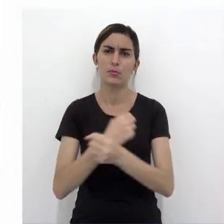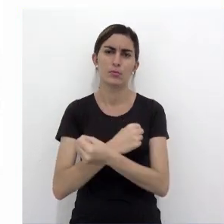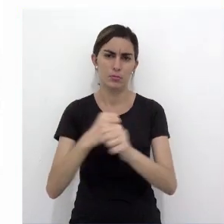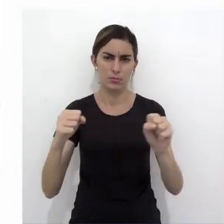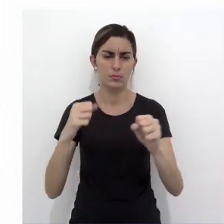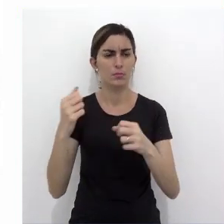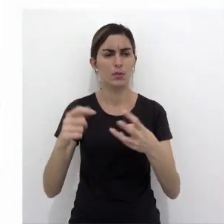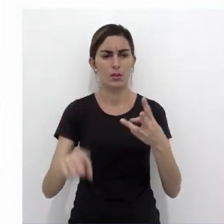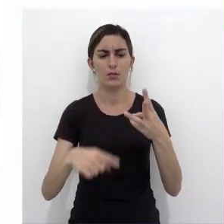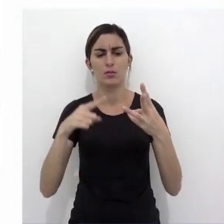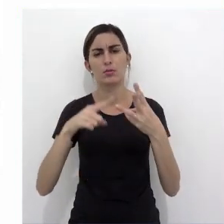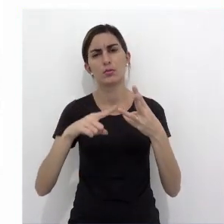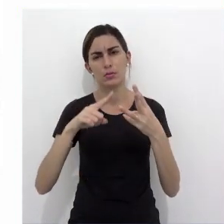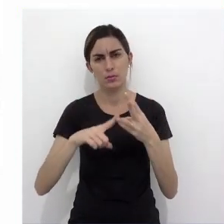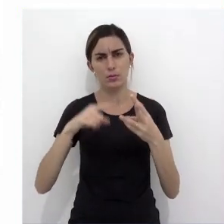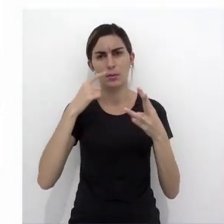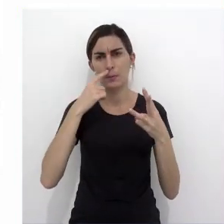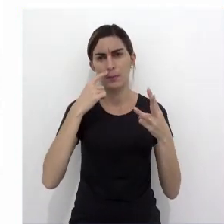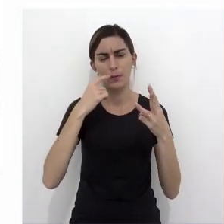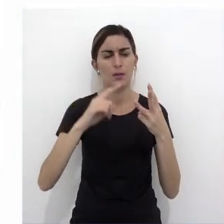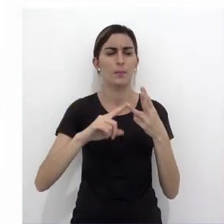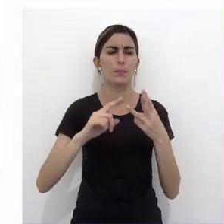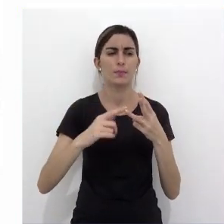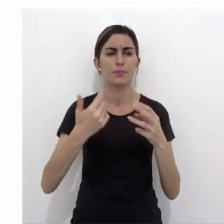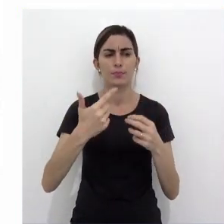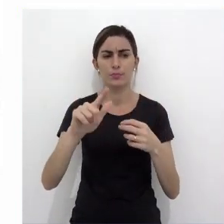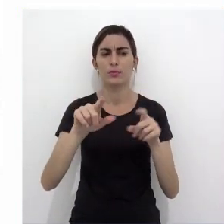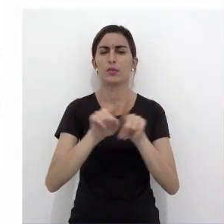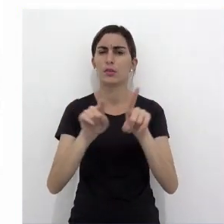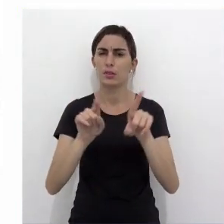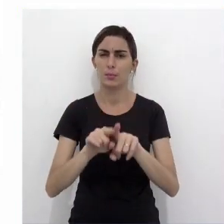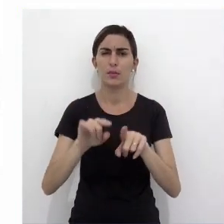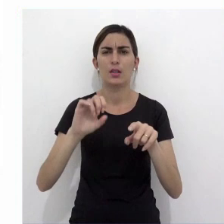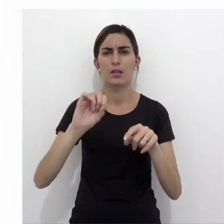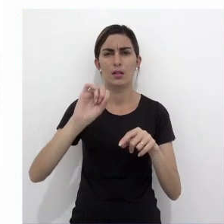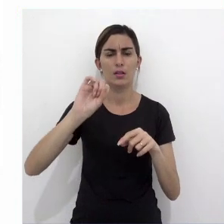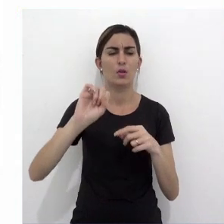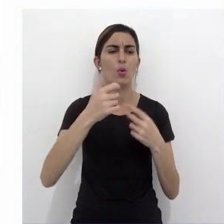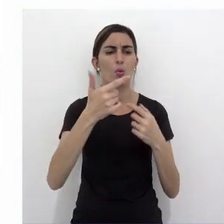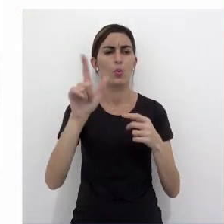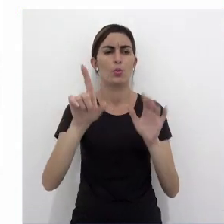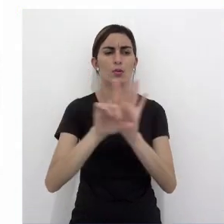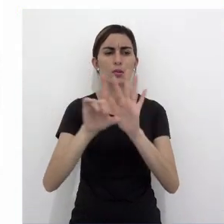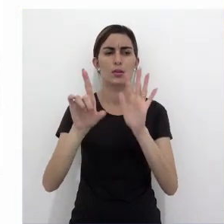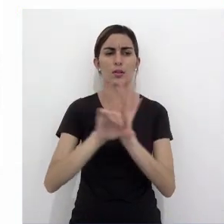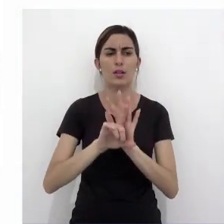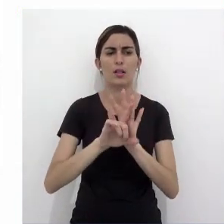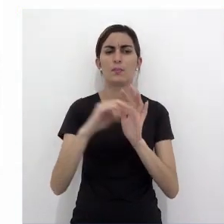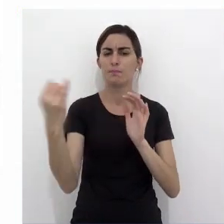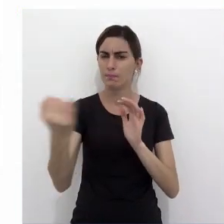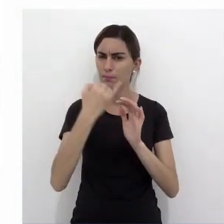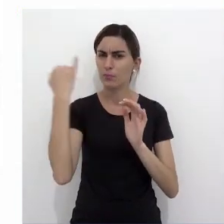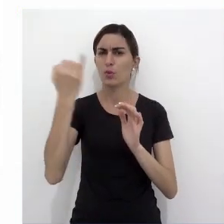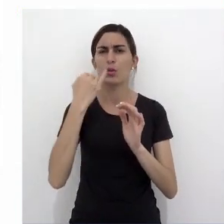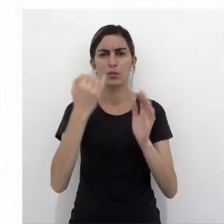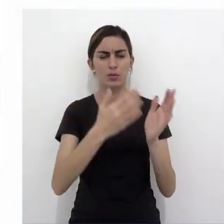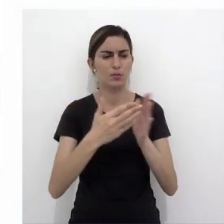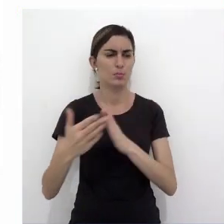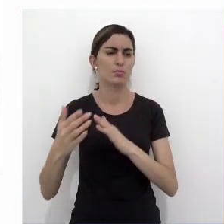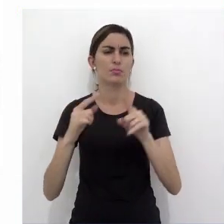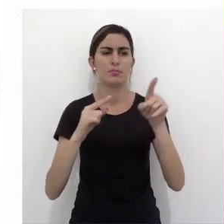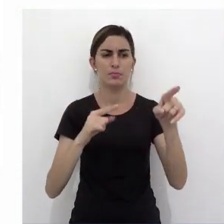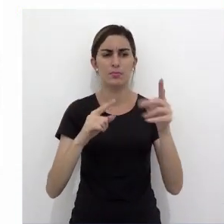dos Sexagenários, na realidade, também considera uma outra lei que foi importante para esse processo, mas